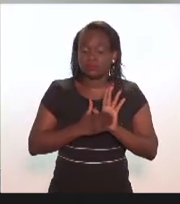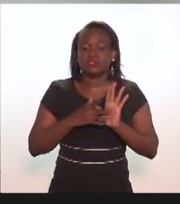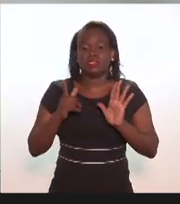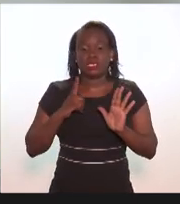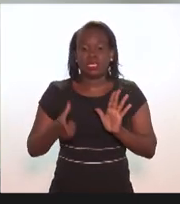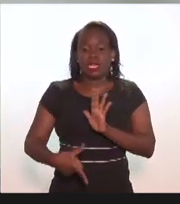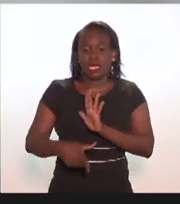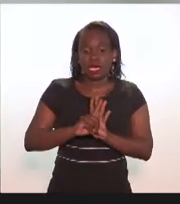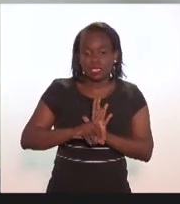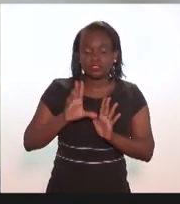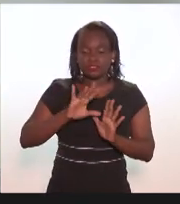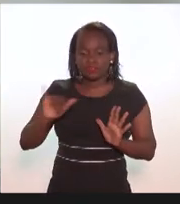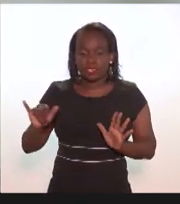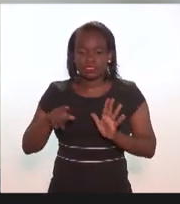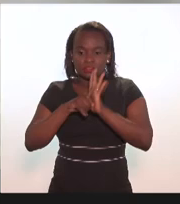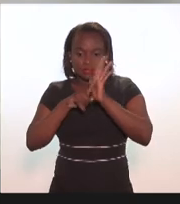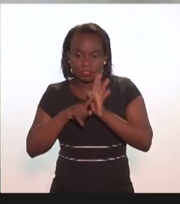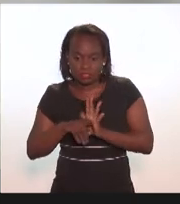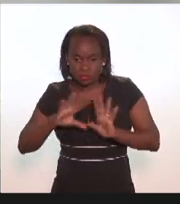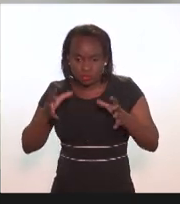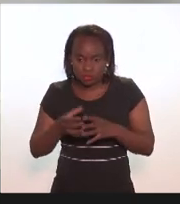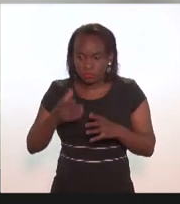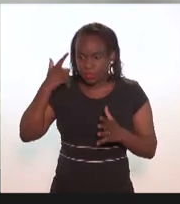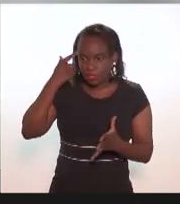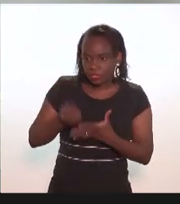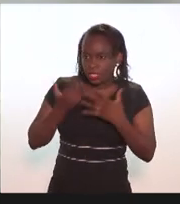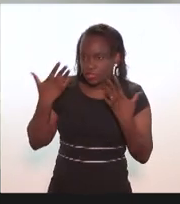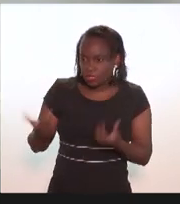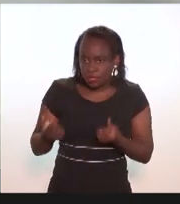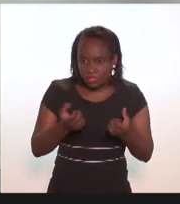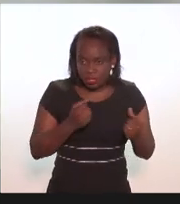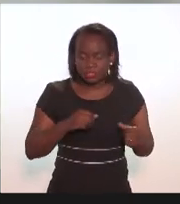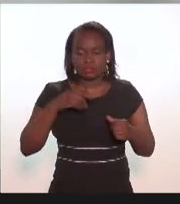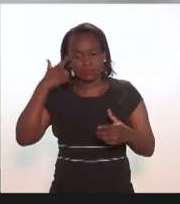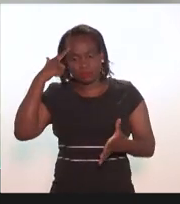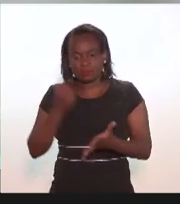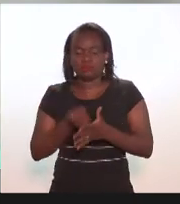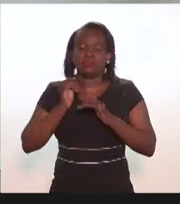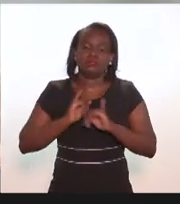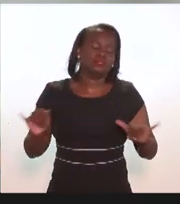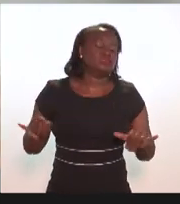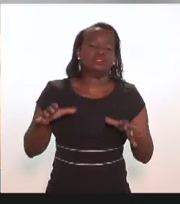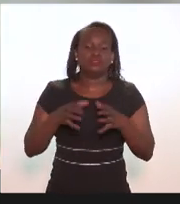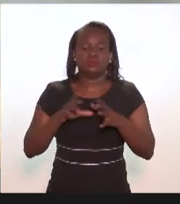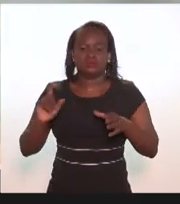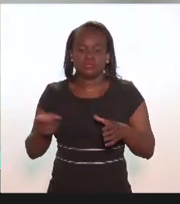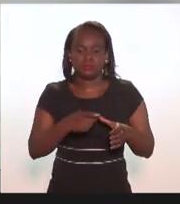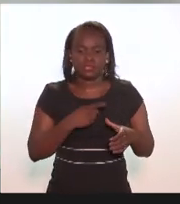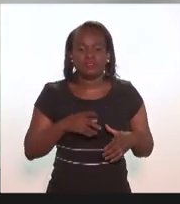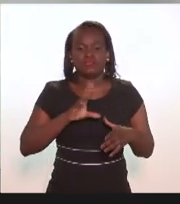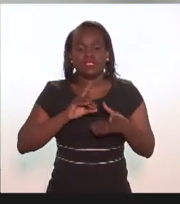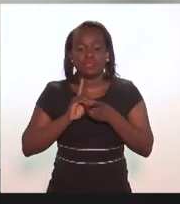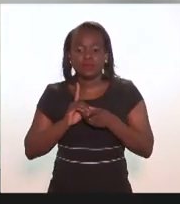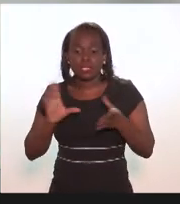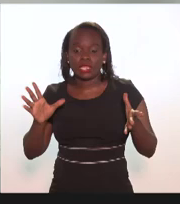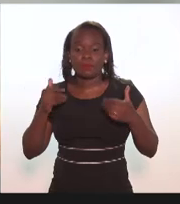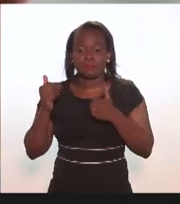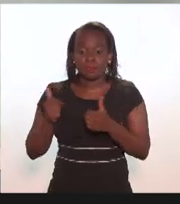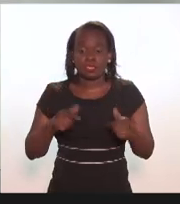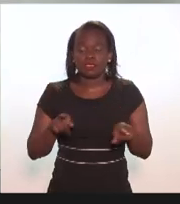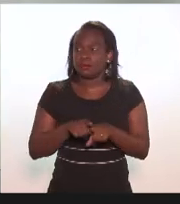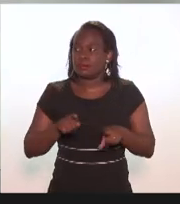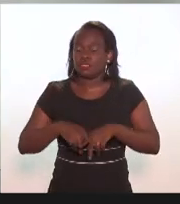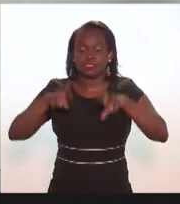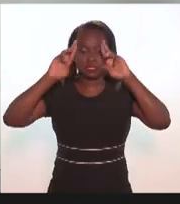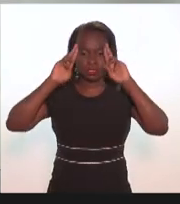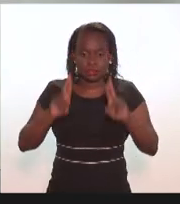antes será submetido ao coletivo da Comissão de Tributação, para ficar bastante democrático e o